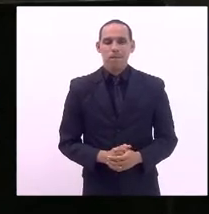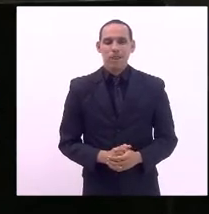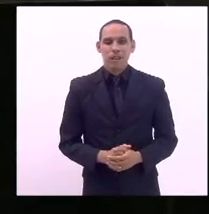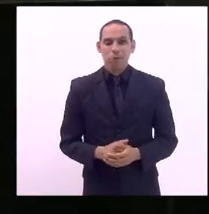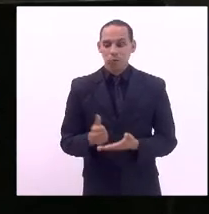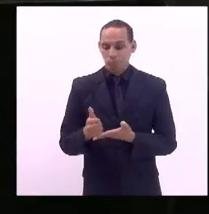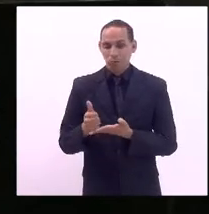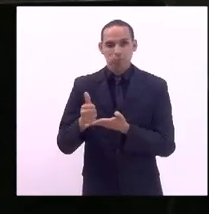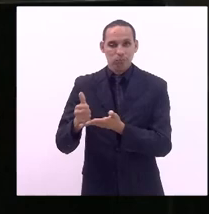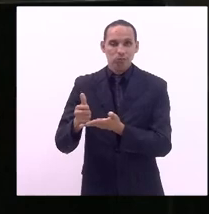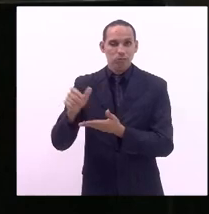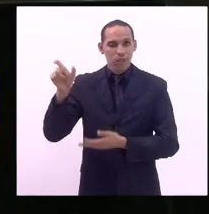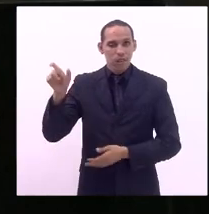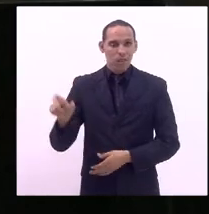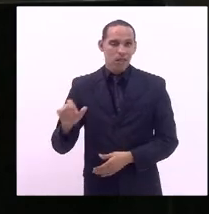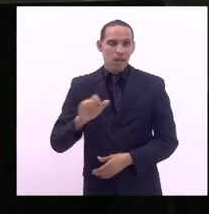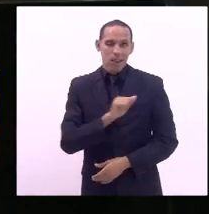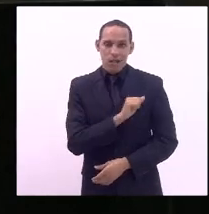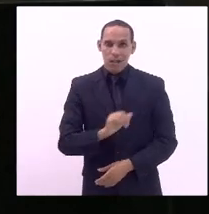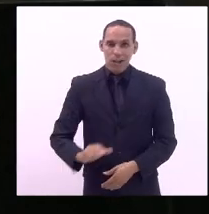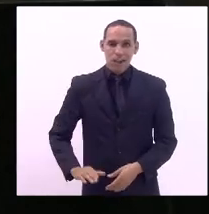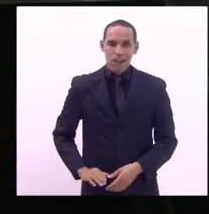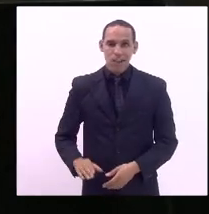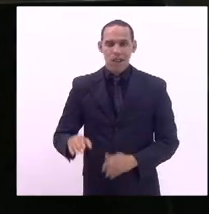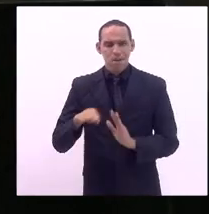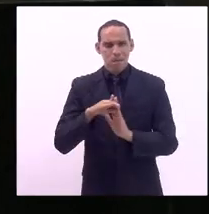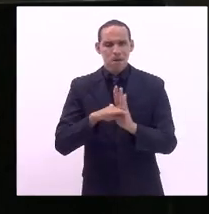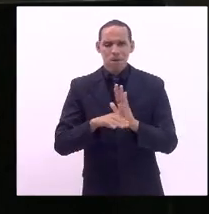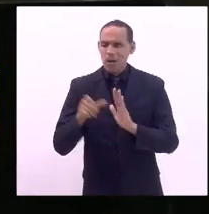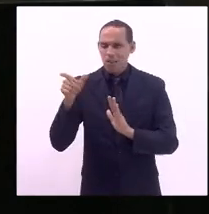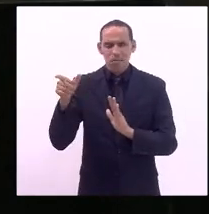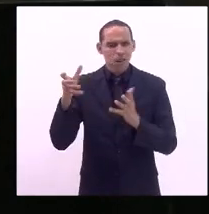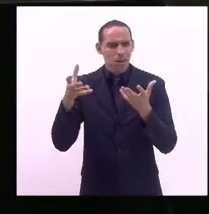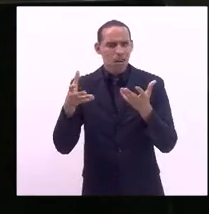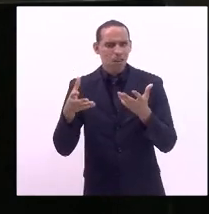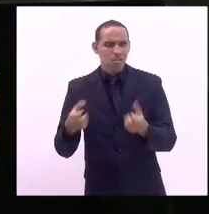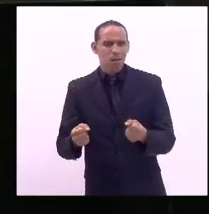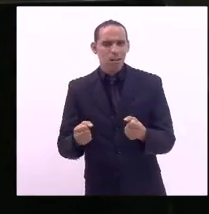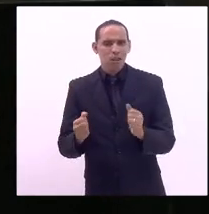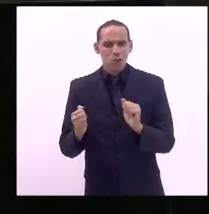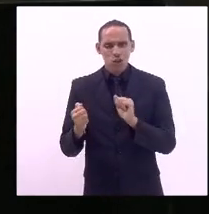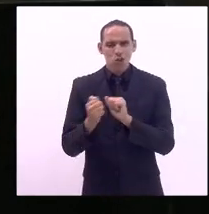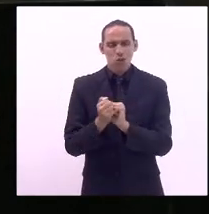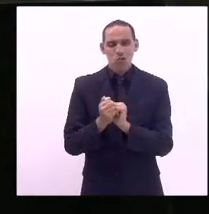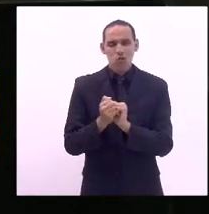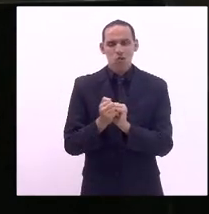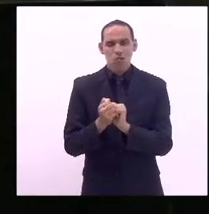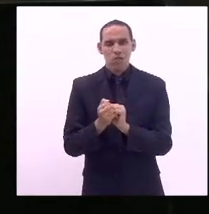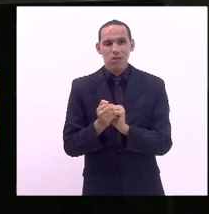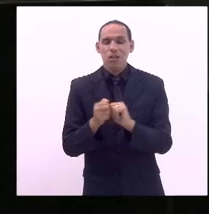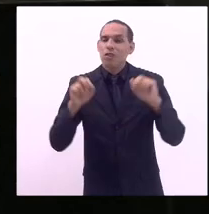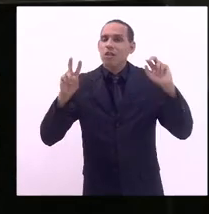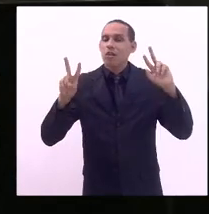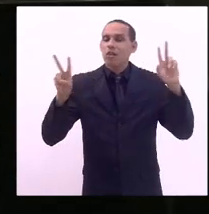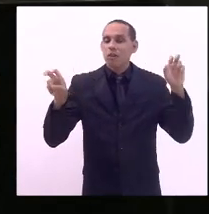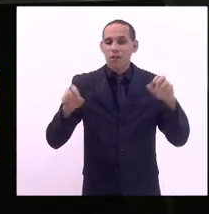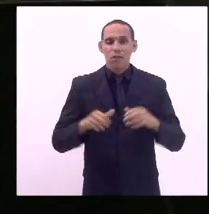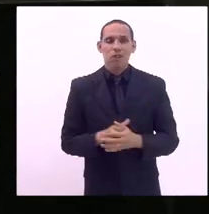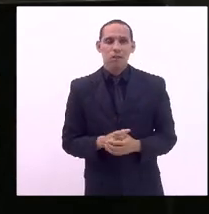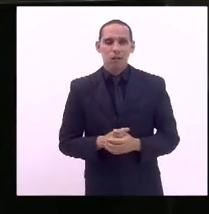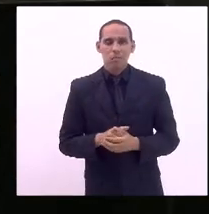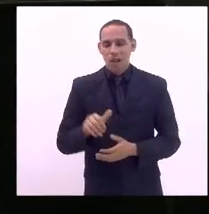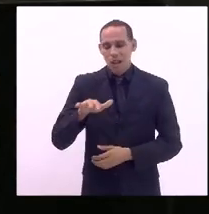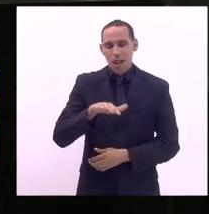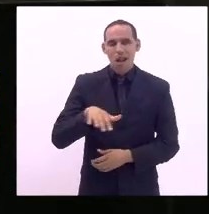a ele esta pauta, prontamente abraçou junto comigo a causa e que fala diretamente com o